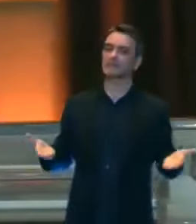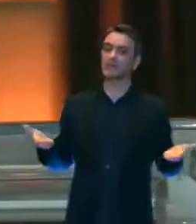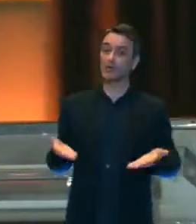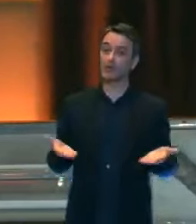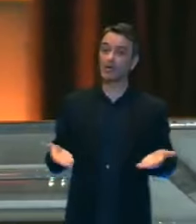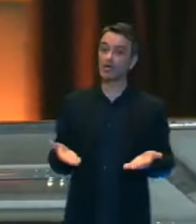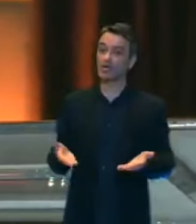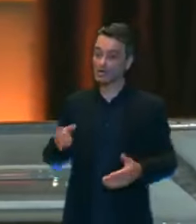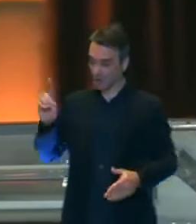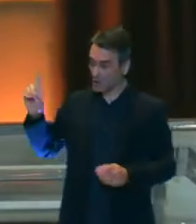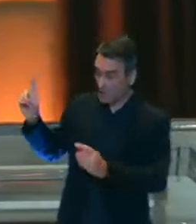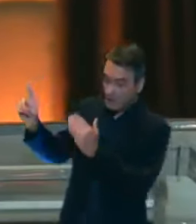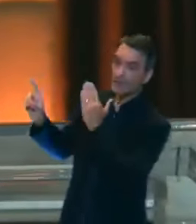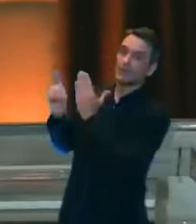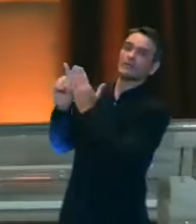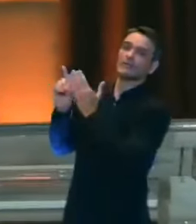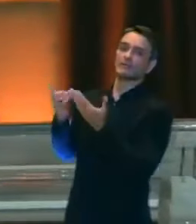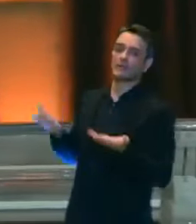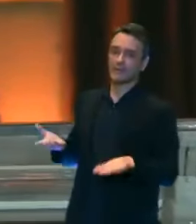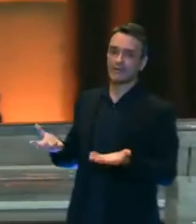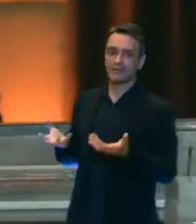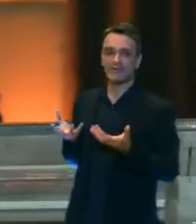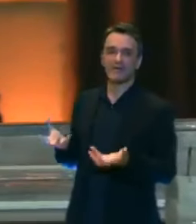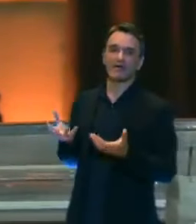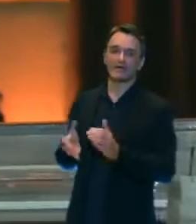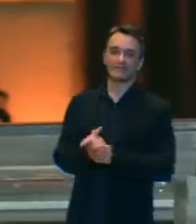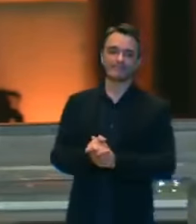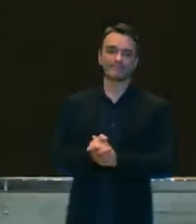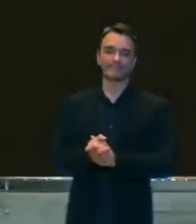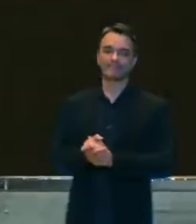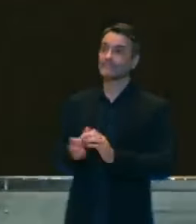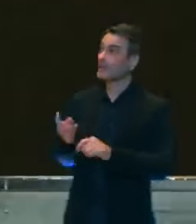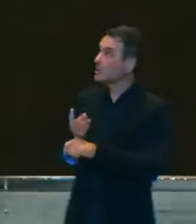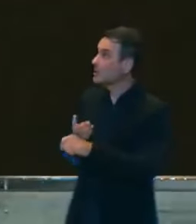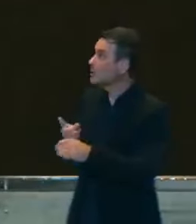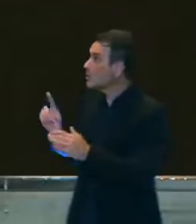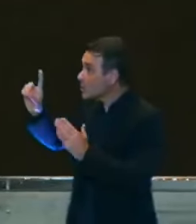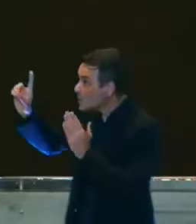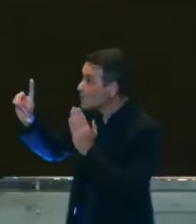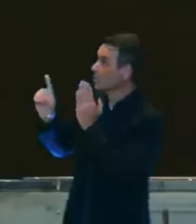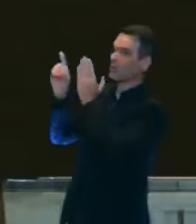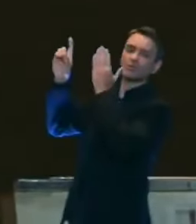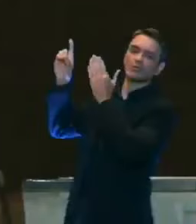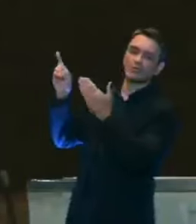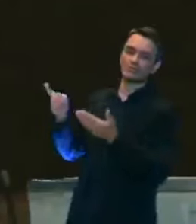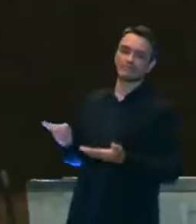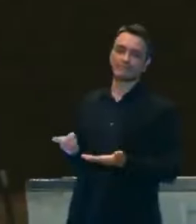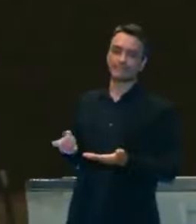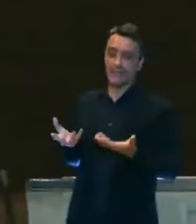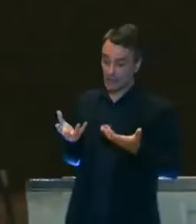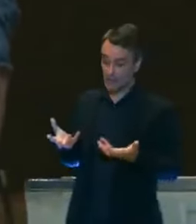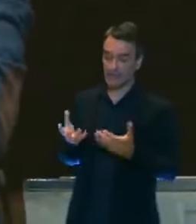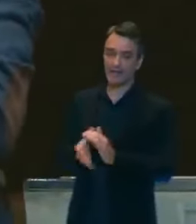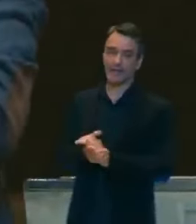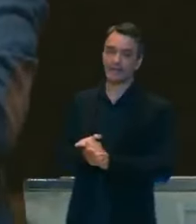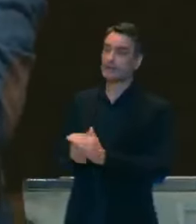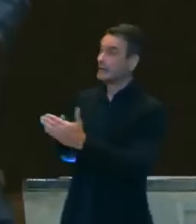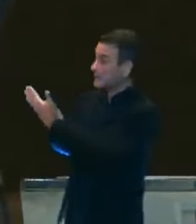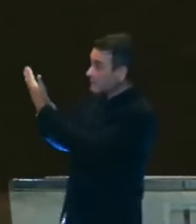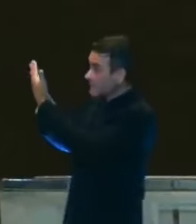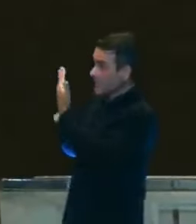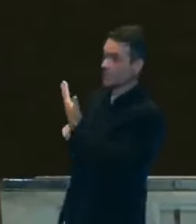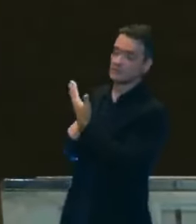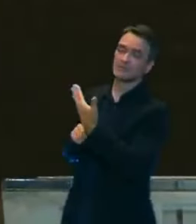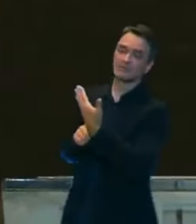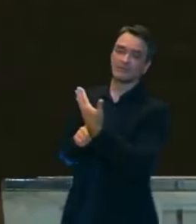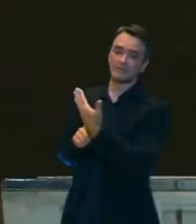casa procurando um encontro com Deus, procurando mais uma revelação do Senhor. Eu